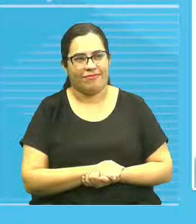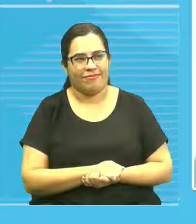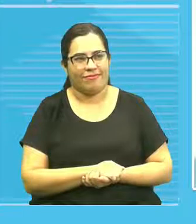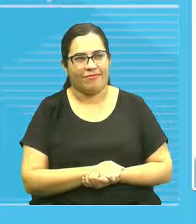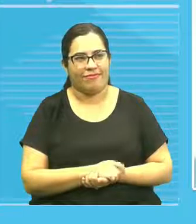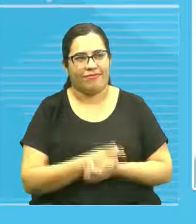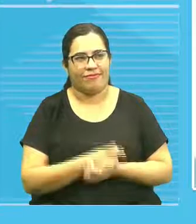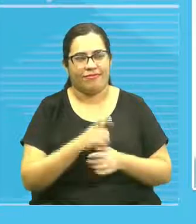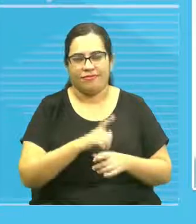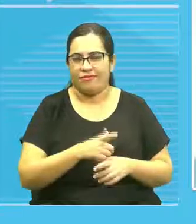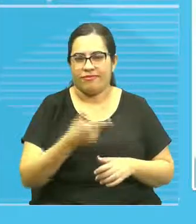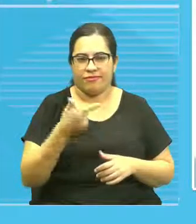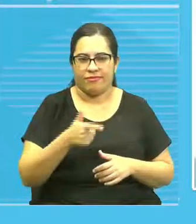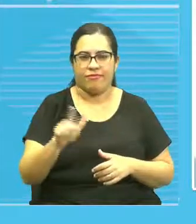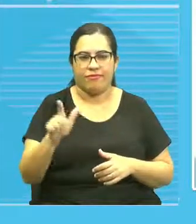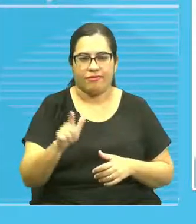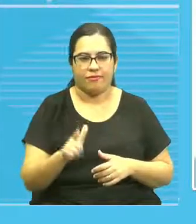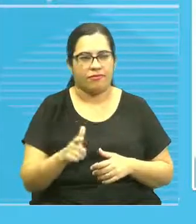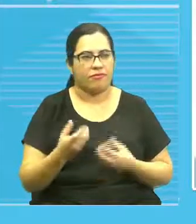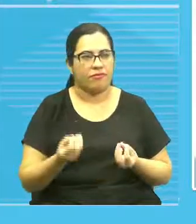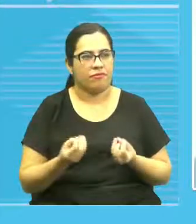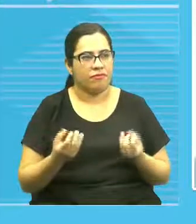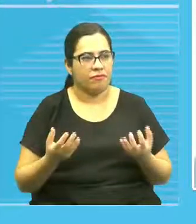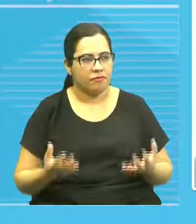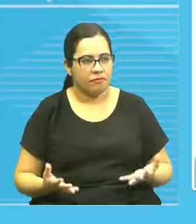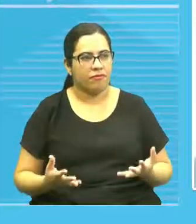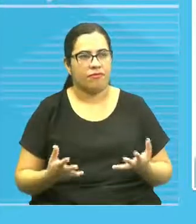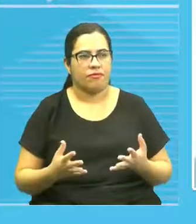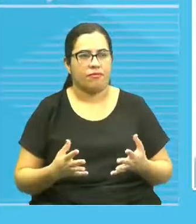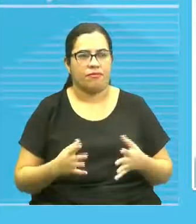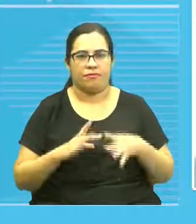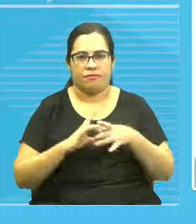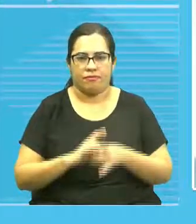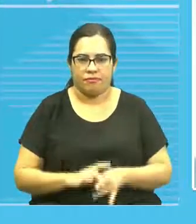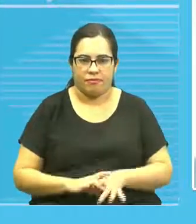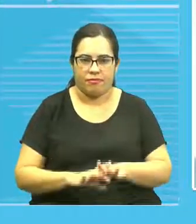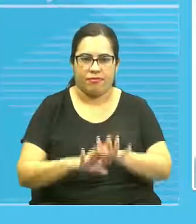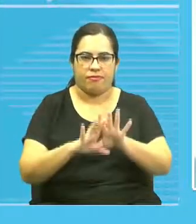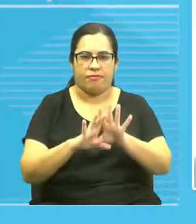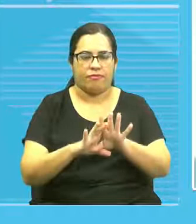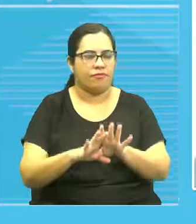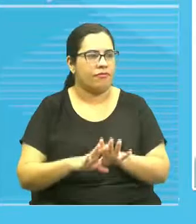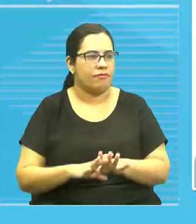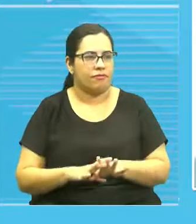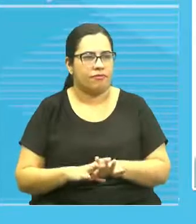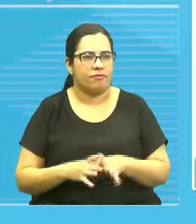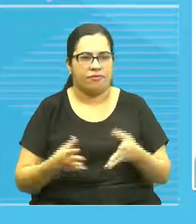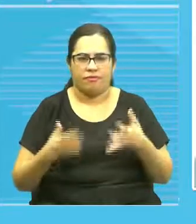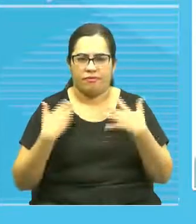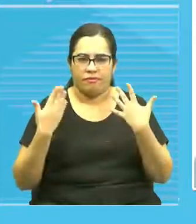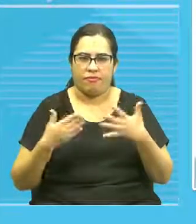Na segunda etapa, que é o processo que envolve liberação de calor,